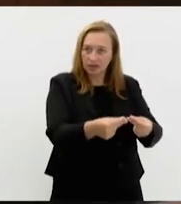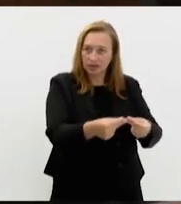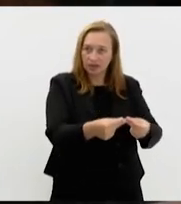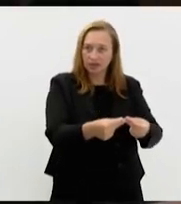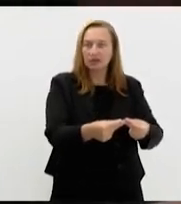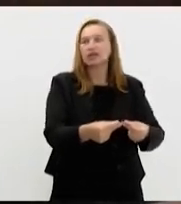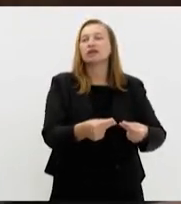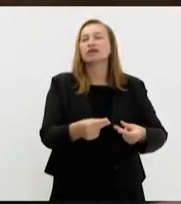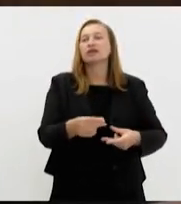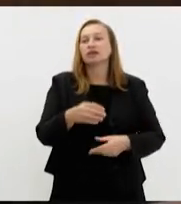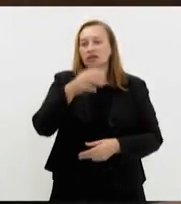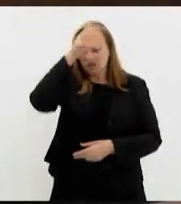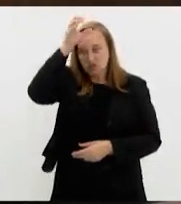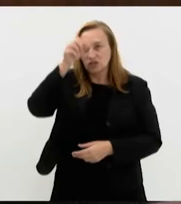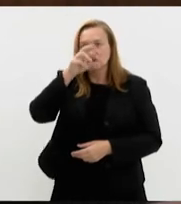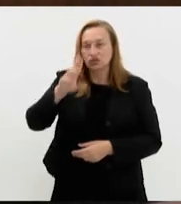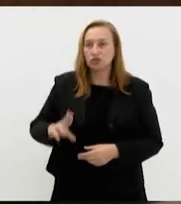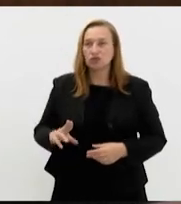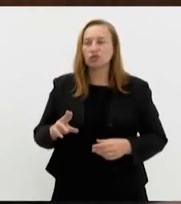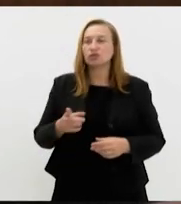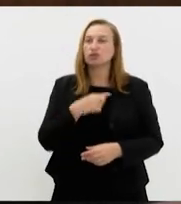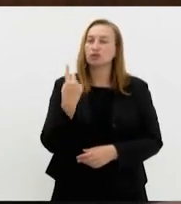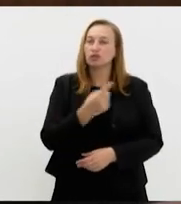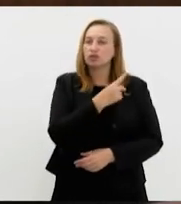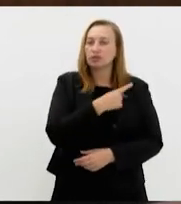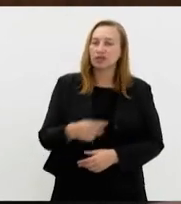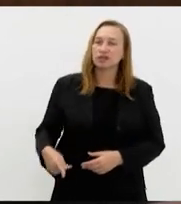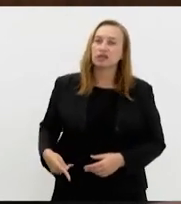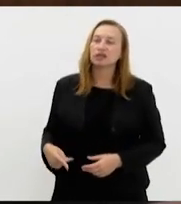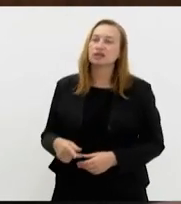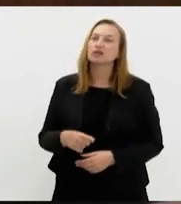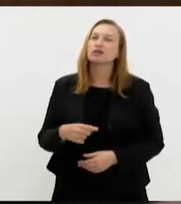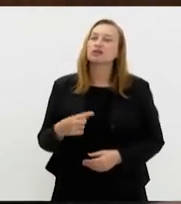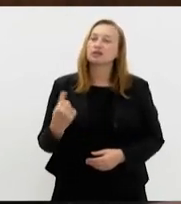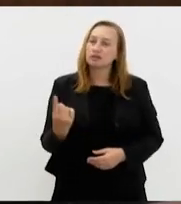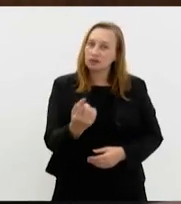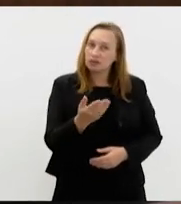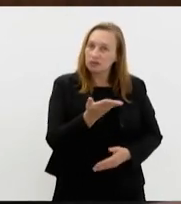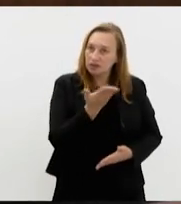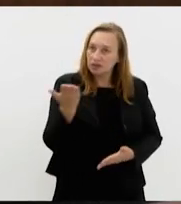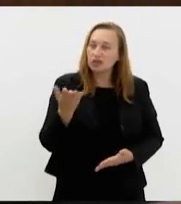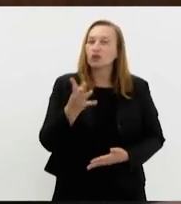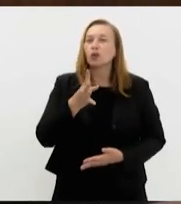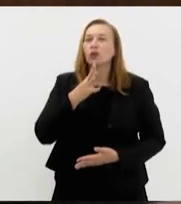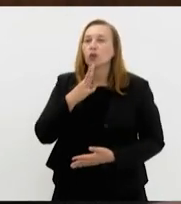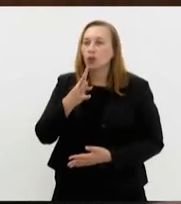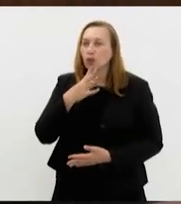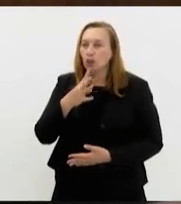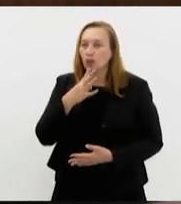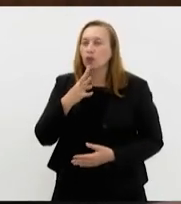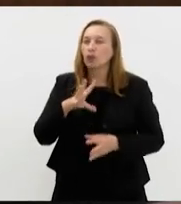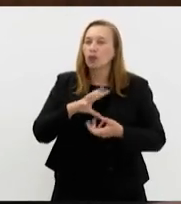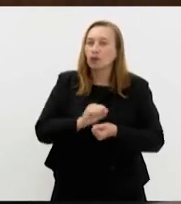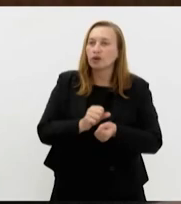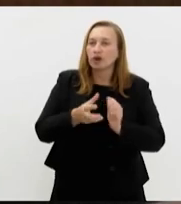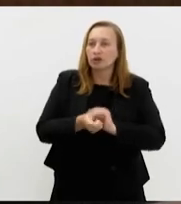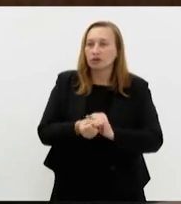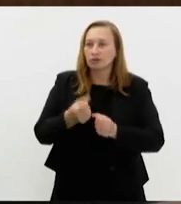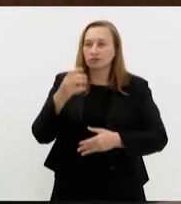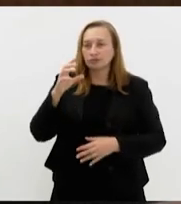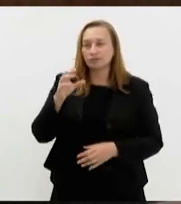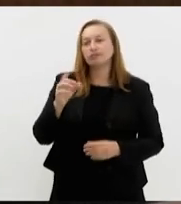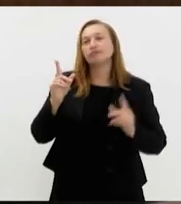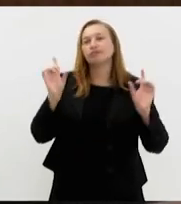Vossa Excelência, para o nosso presidente, para que vocês possam conhecer esse artesanato tão especial. Então,